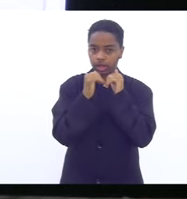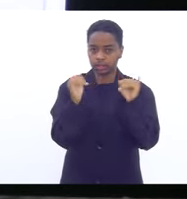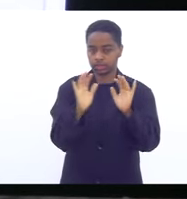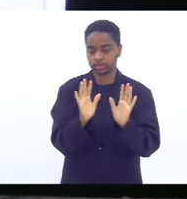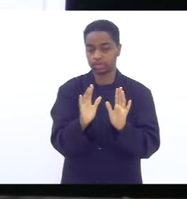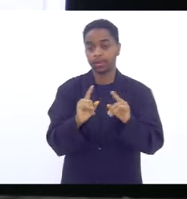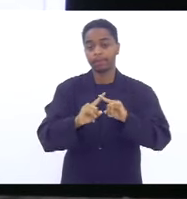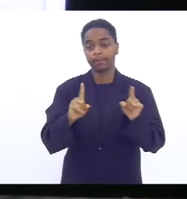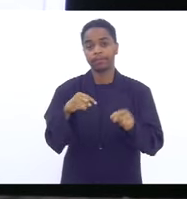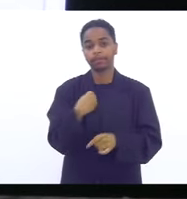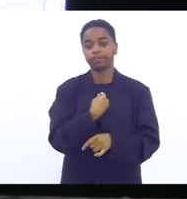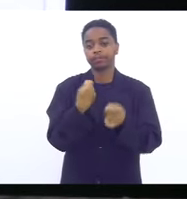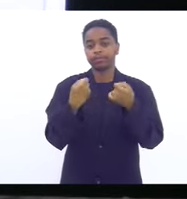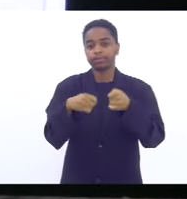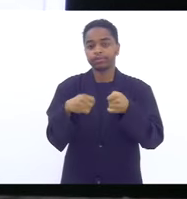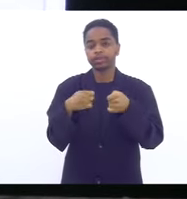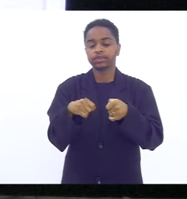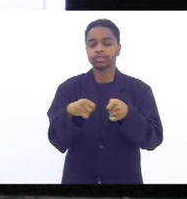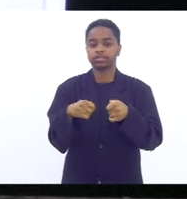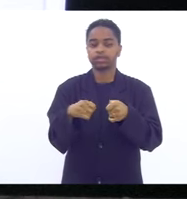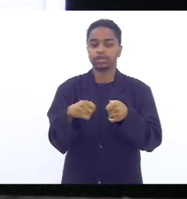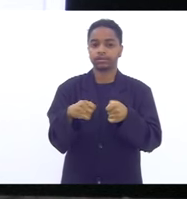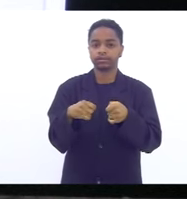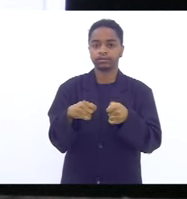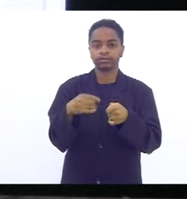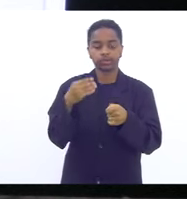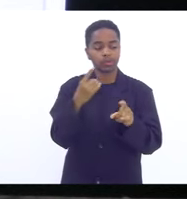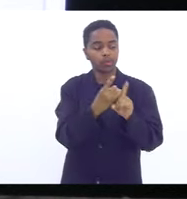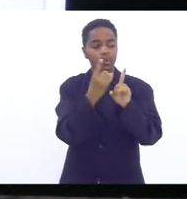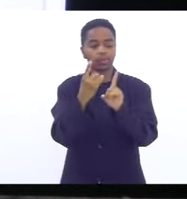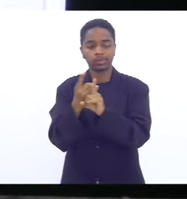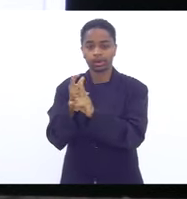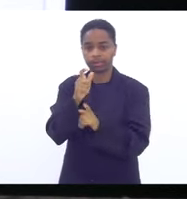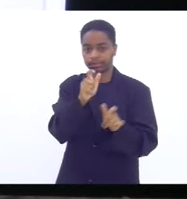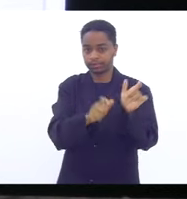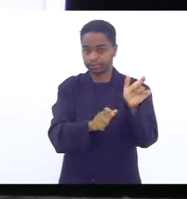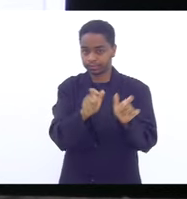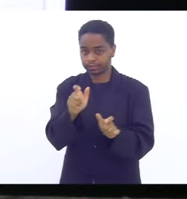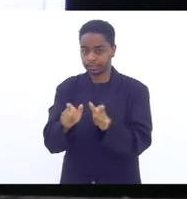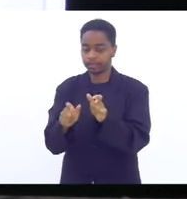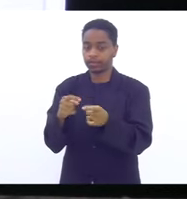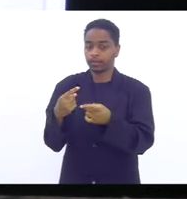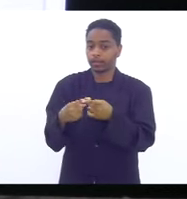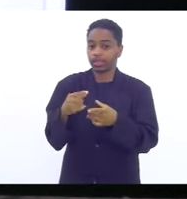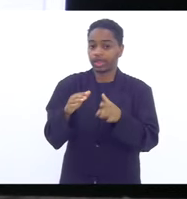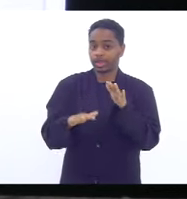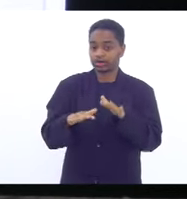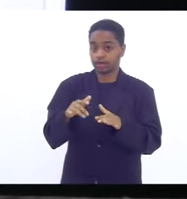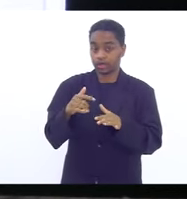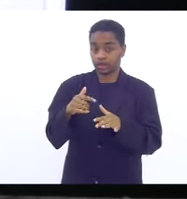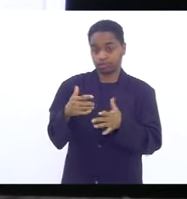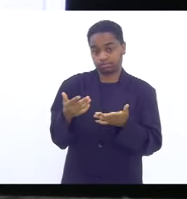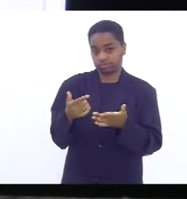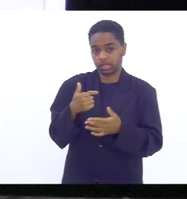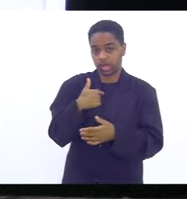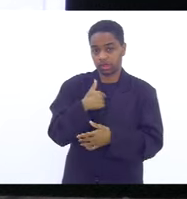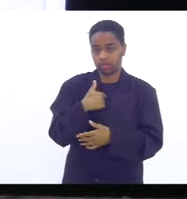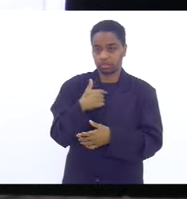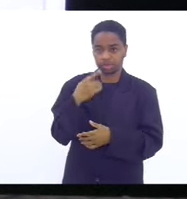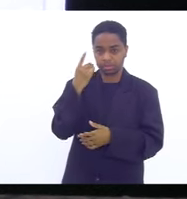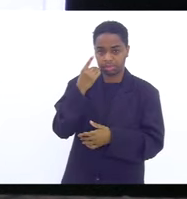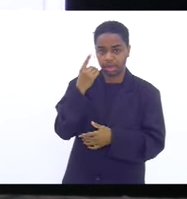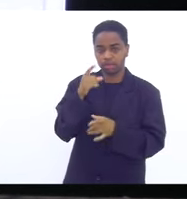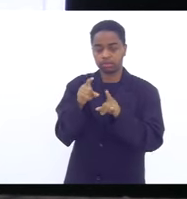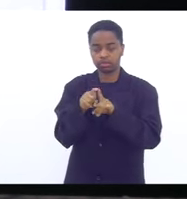sentiu necessidade de buscar esses atores, pessoas que, muitas das vezes, deputado, eu, na condição de deputado, de vereador, tive